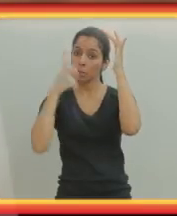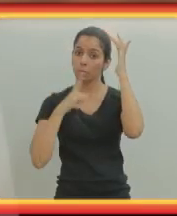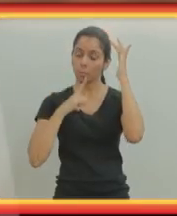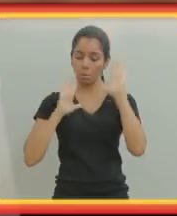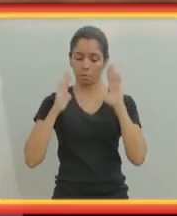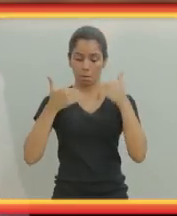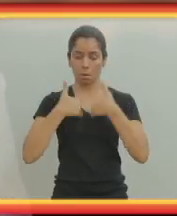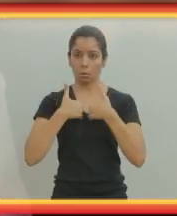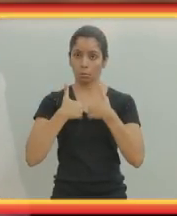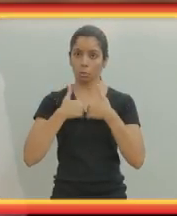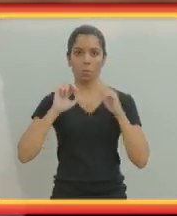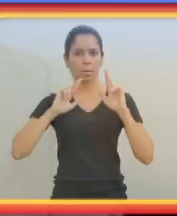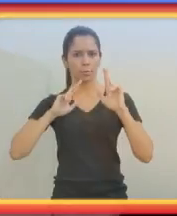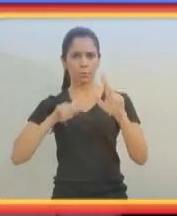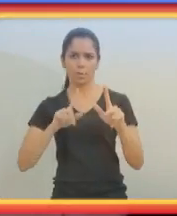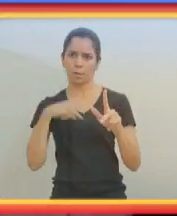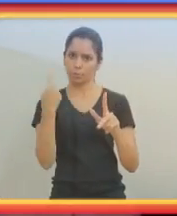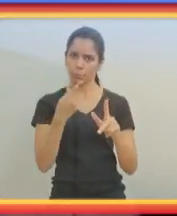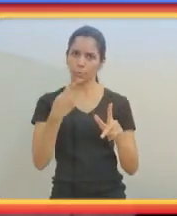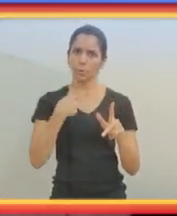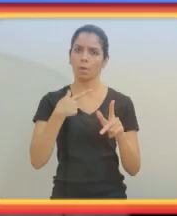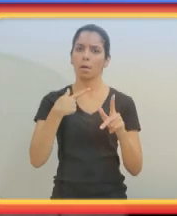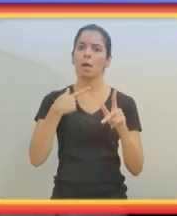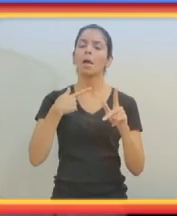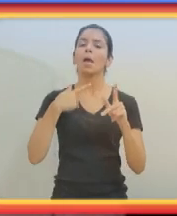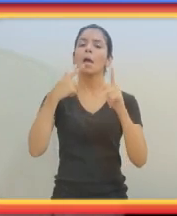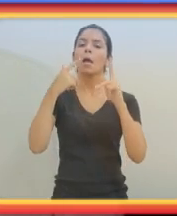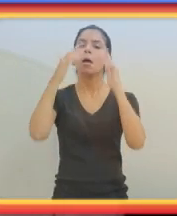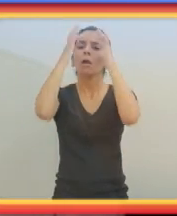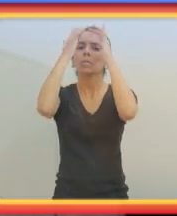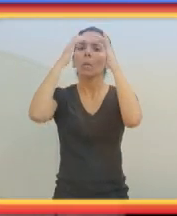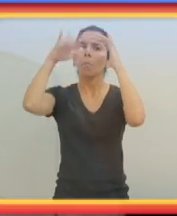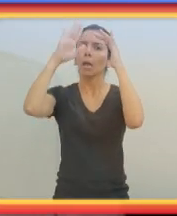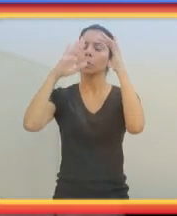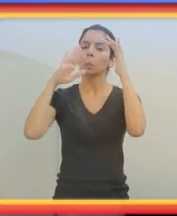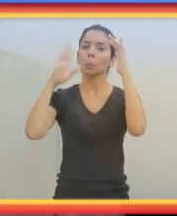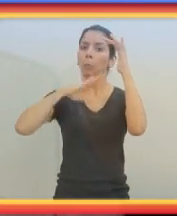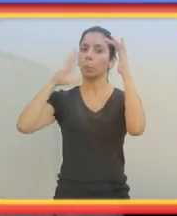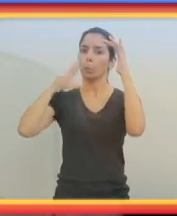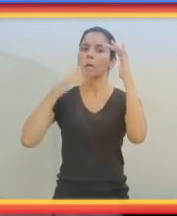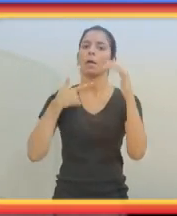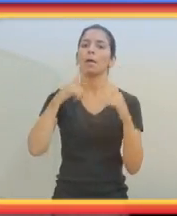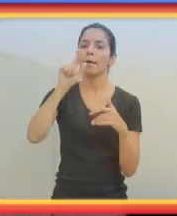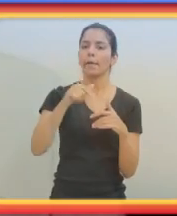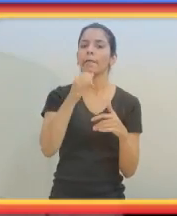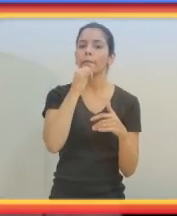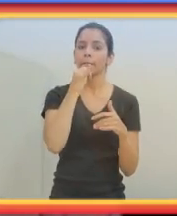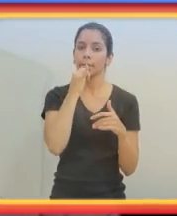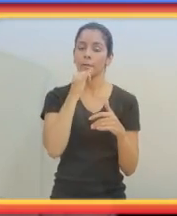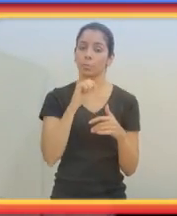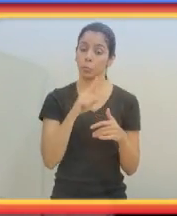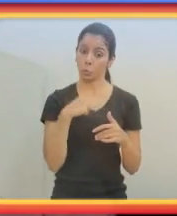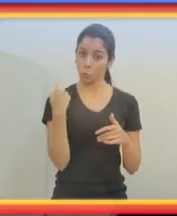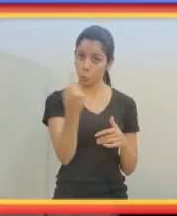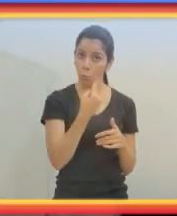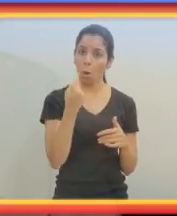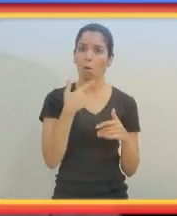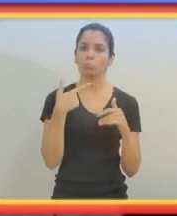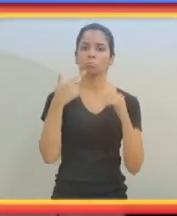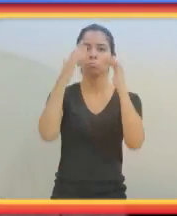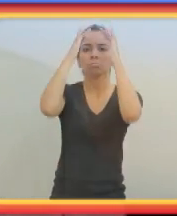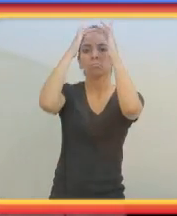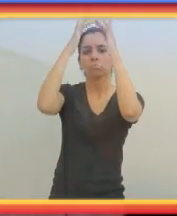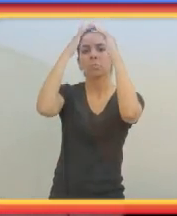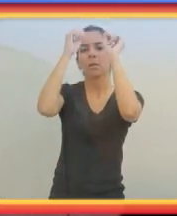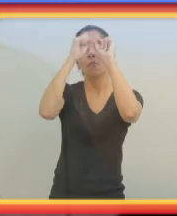Ele é um cérebro mais hiperexcitado. Funciona mais ou menos assim. É como se o nosso cérebro, ele faz